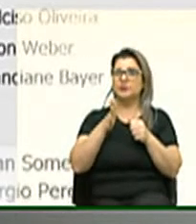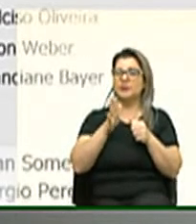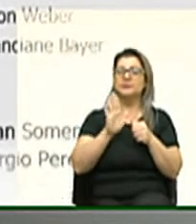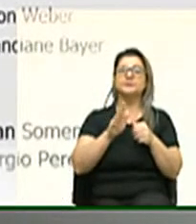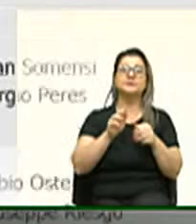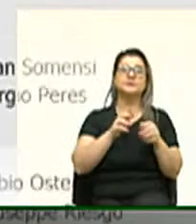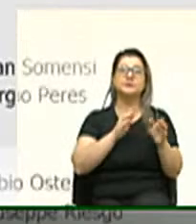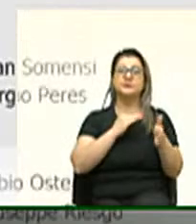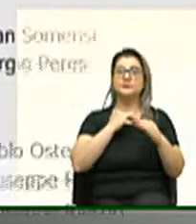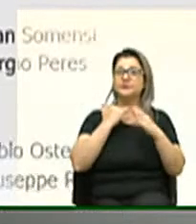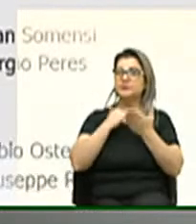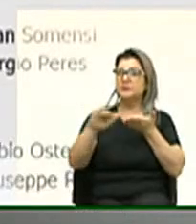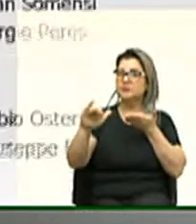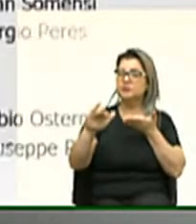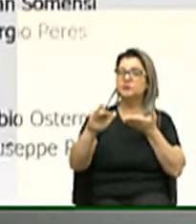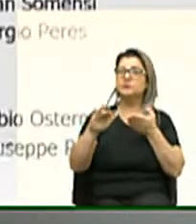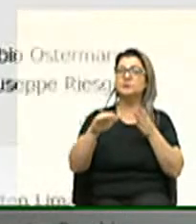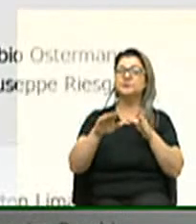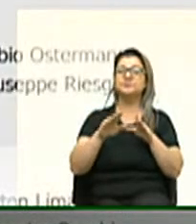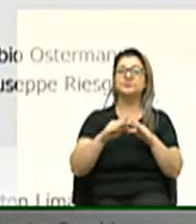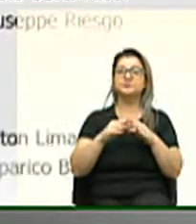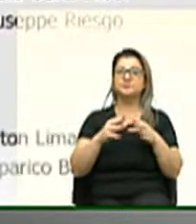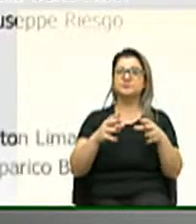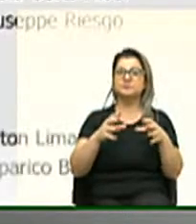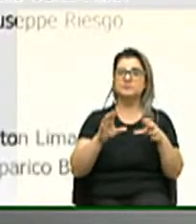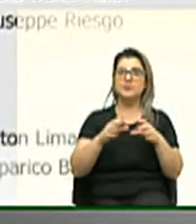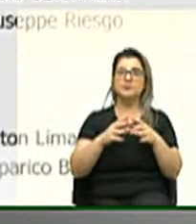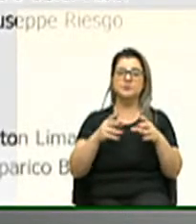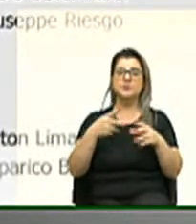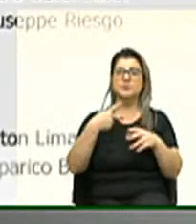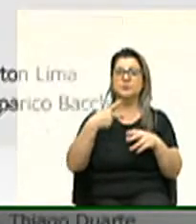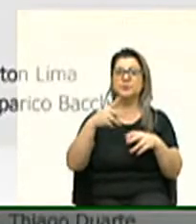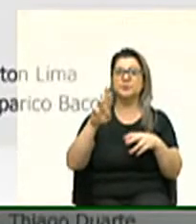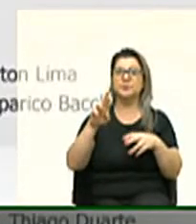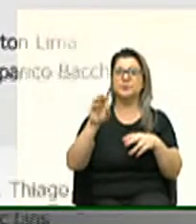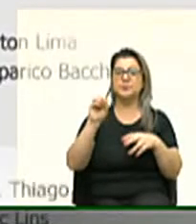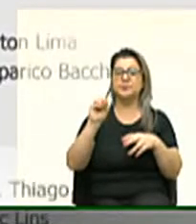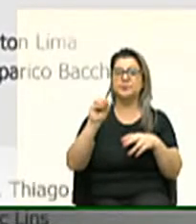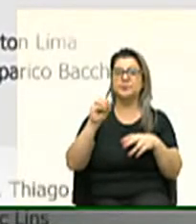progressistas favoravelmente, com louvor a este projeto.